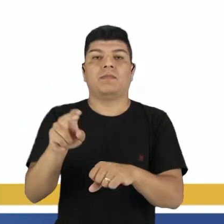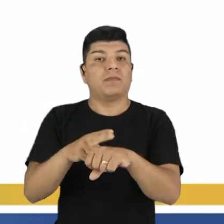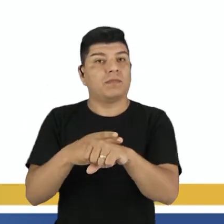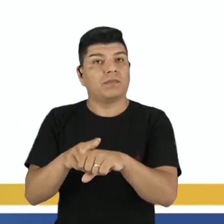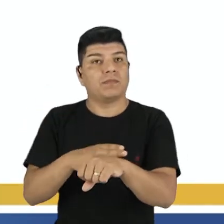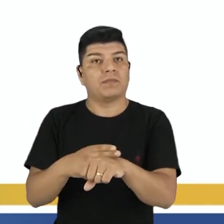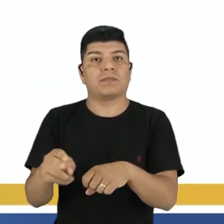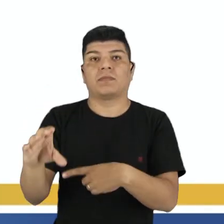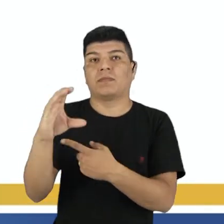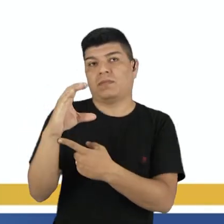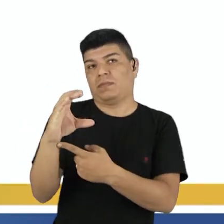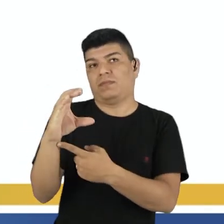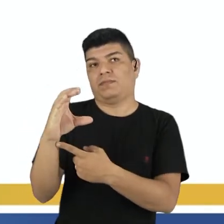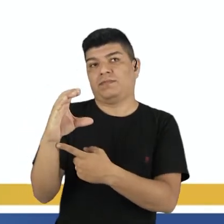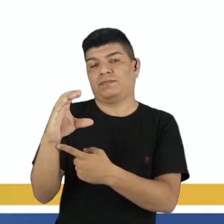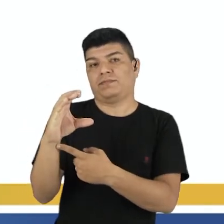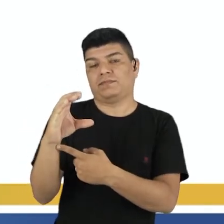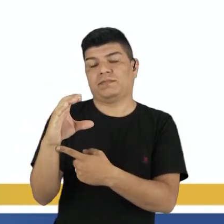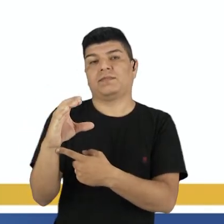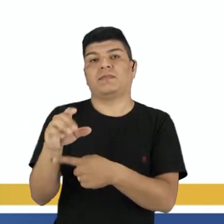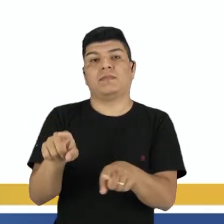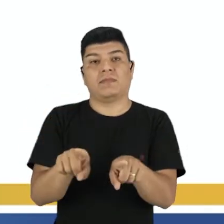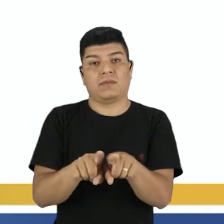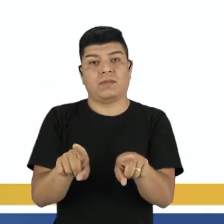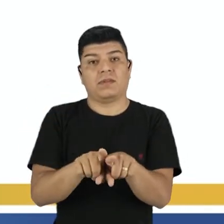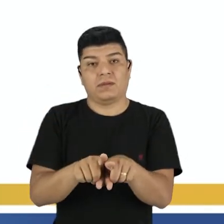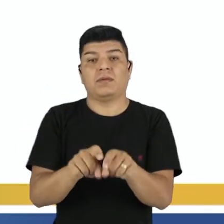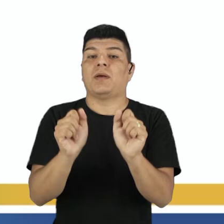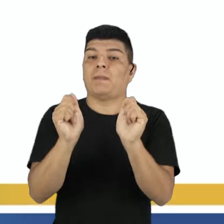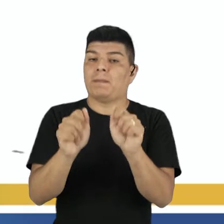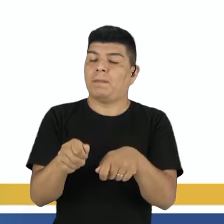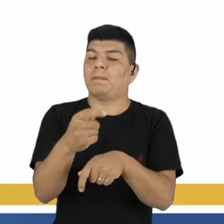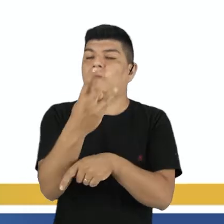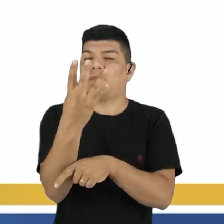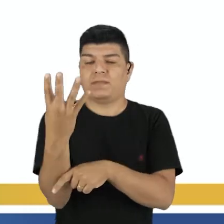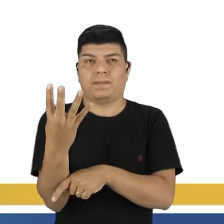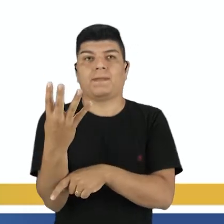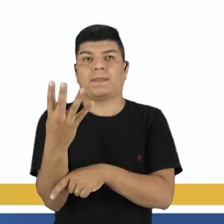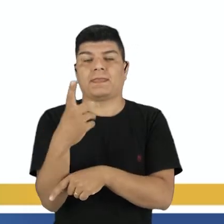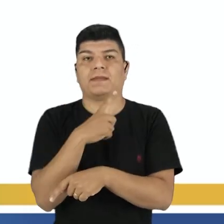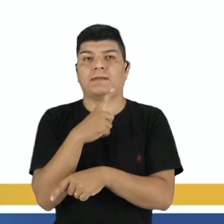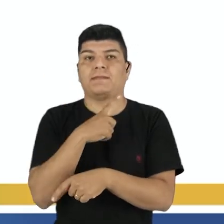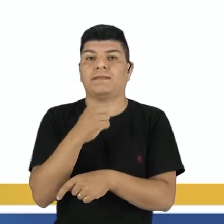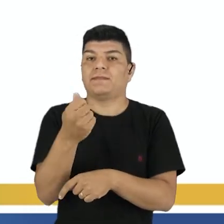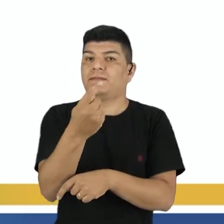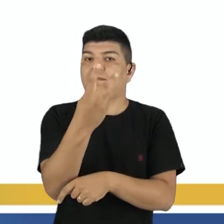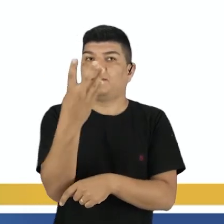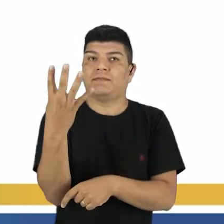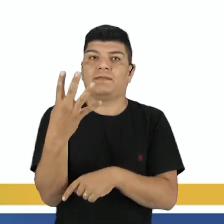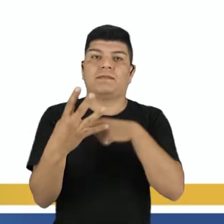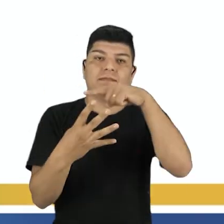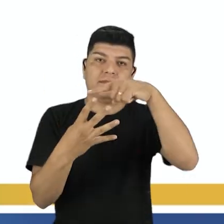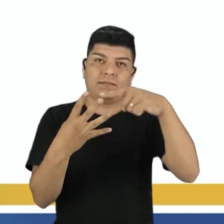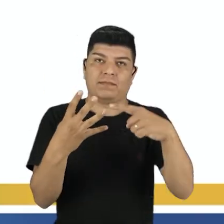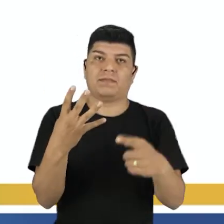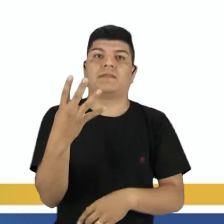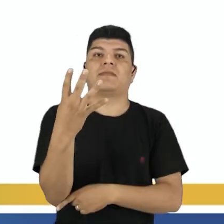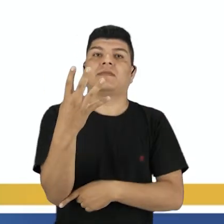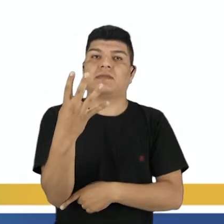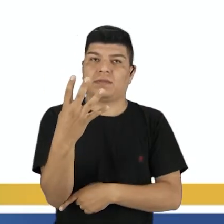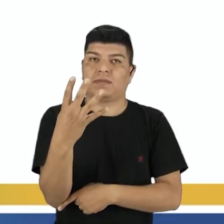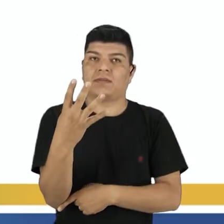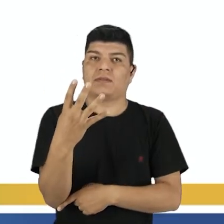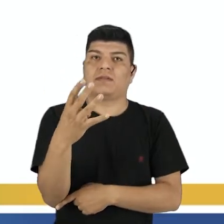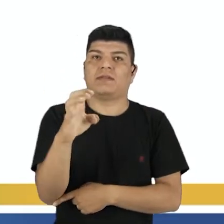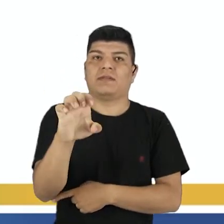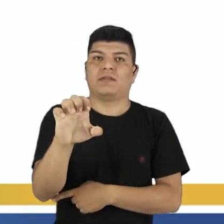C, eggs, ovos também são substantivo contável. Então, eu tenho aí a quantidade, tenho 4, então 4